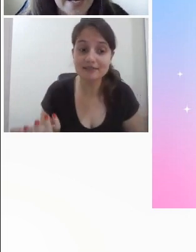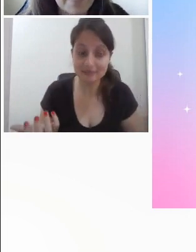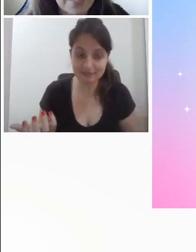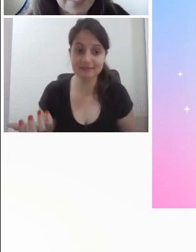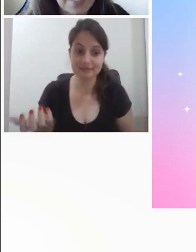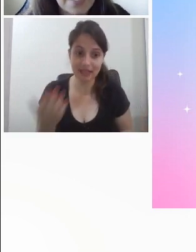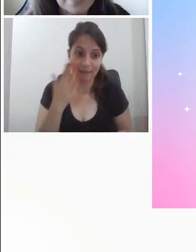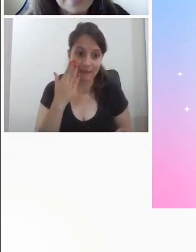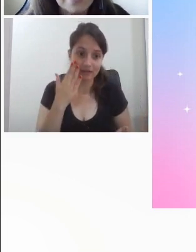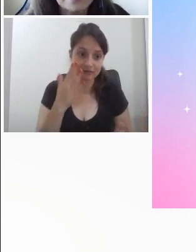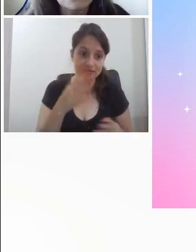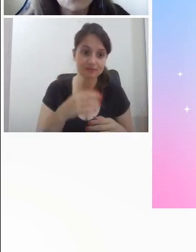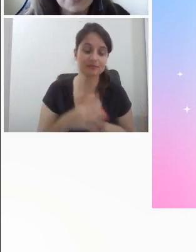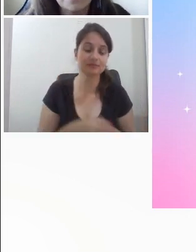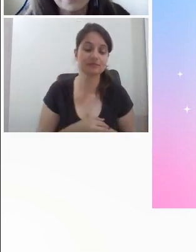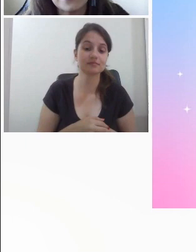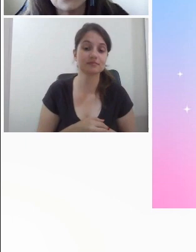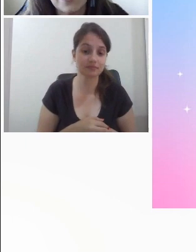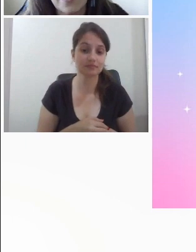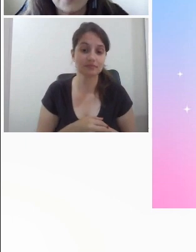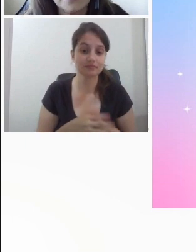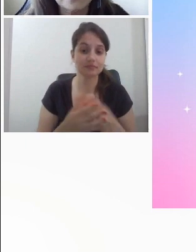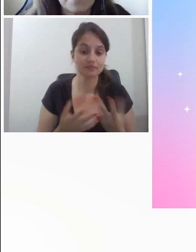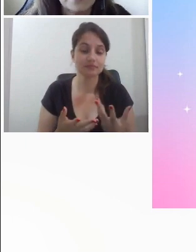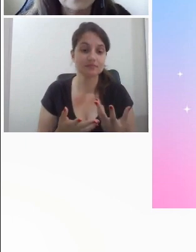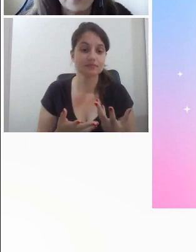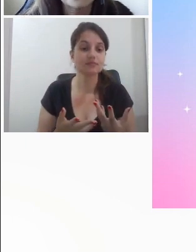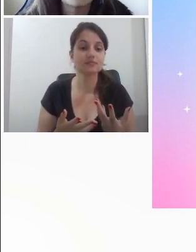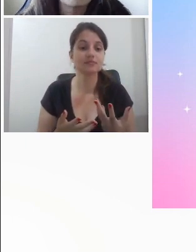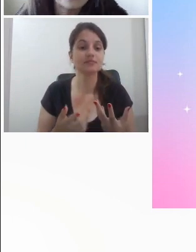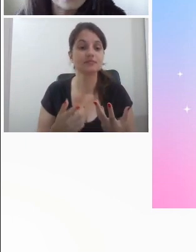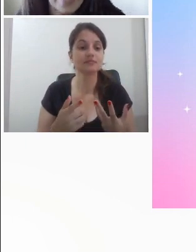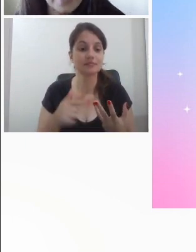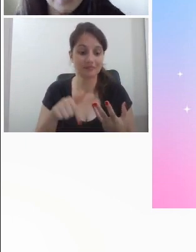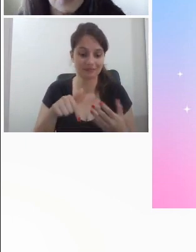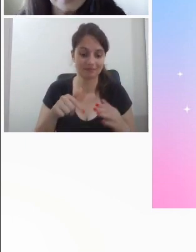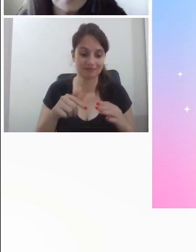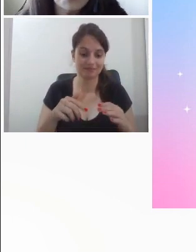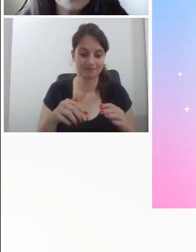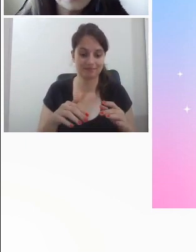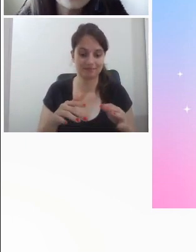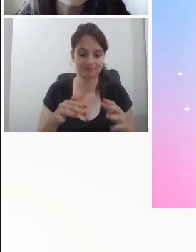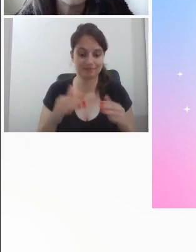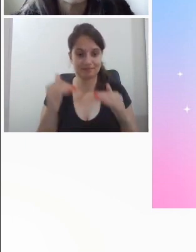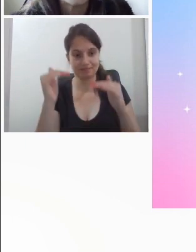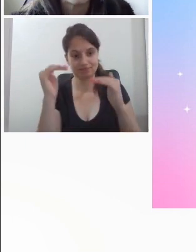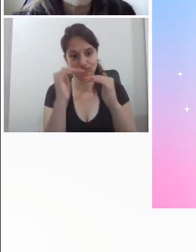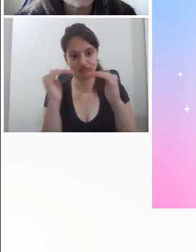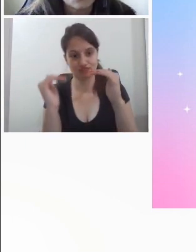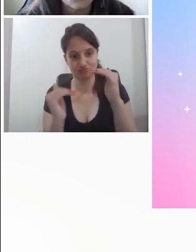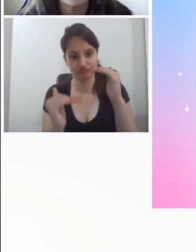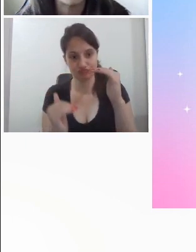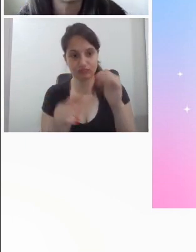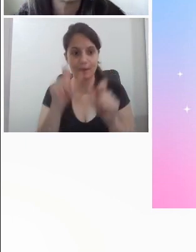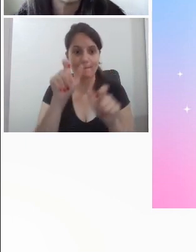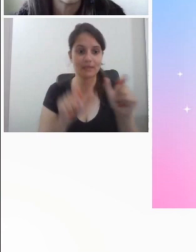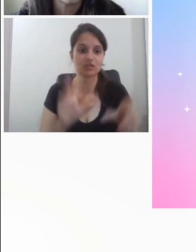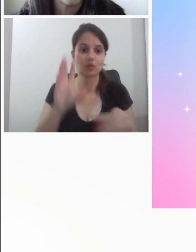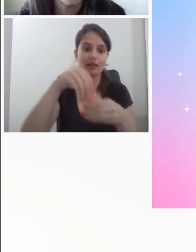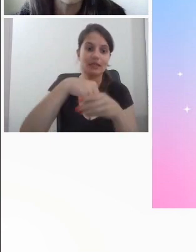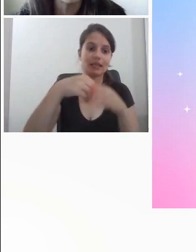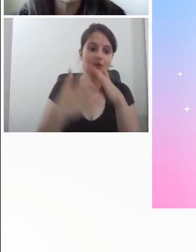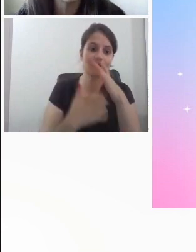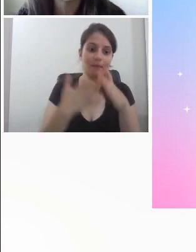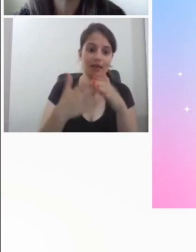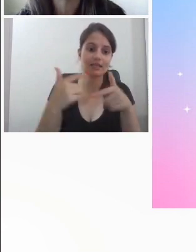intermediária e justamente é uma das camadas mais impactadas com essa mudança de perspectiva de modelo de